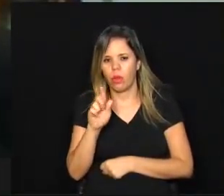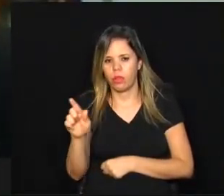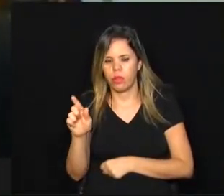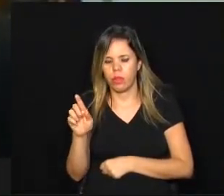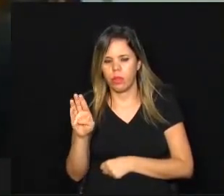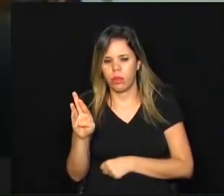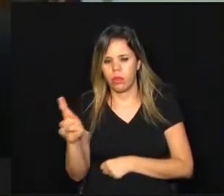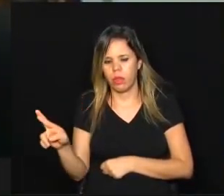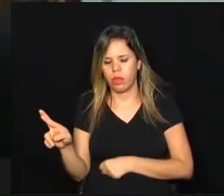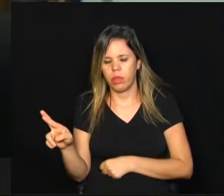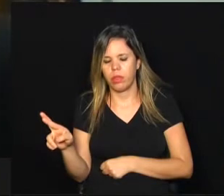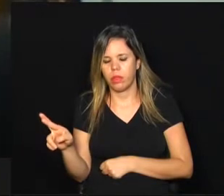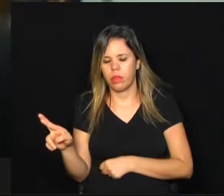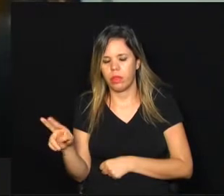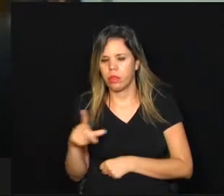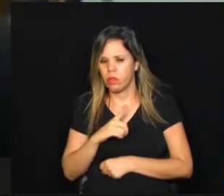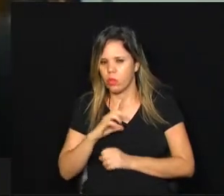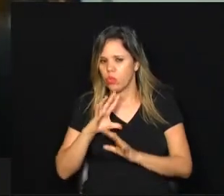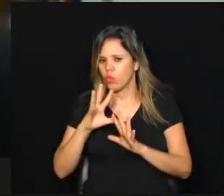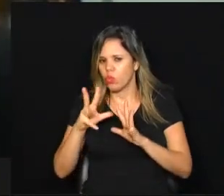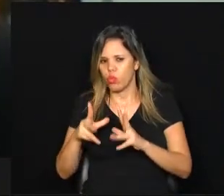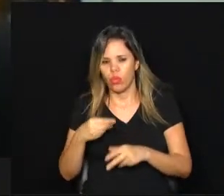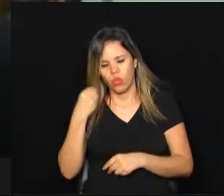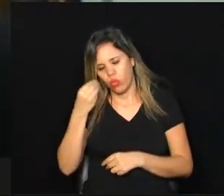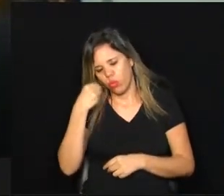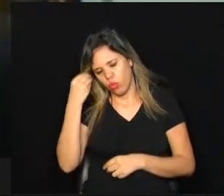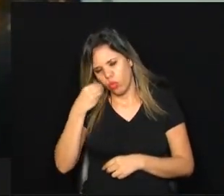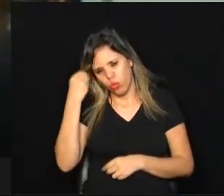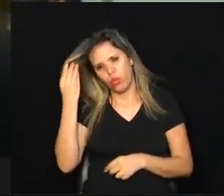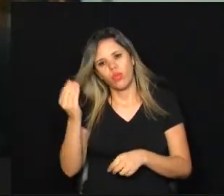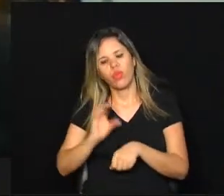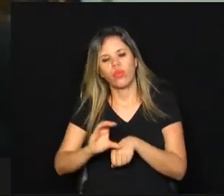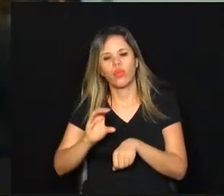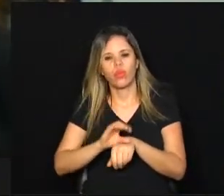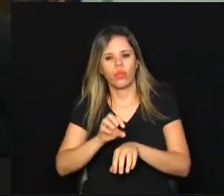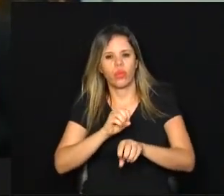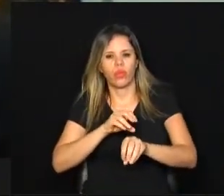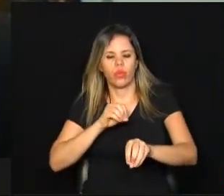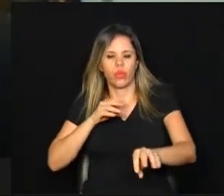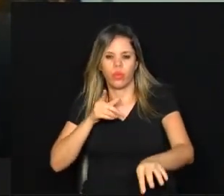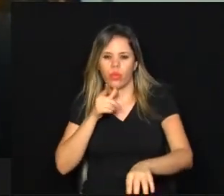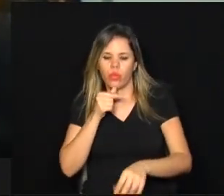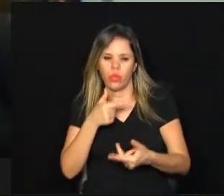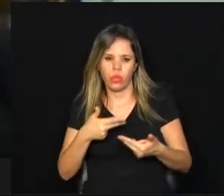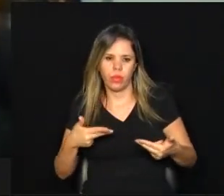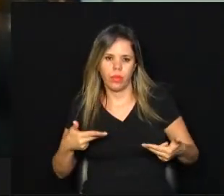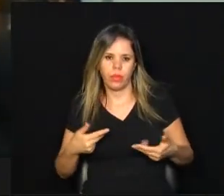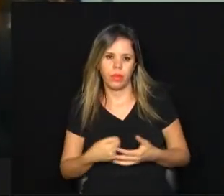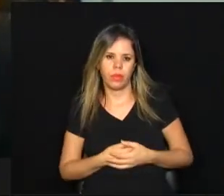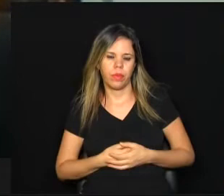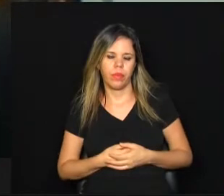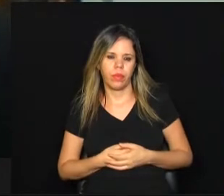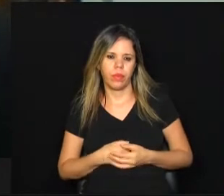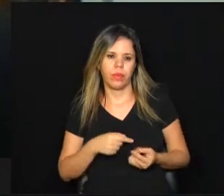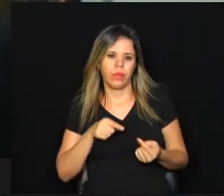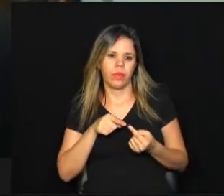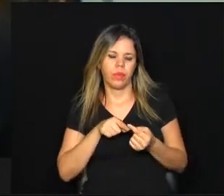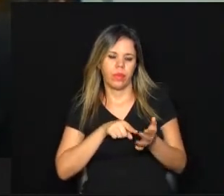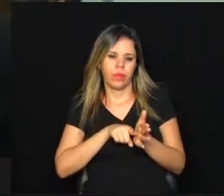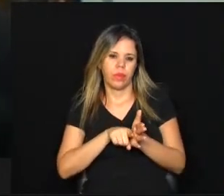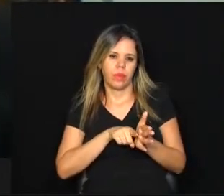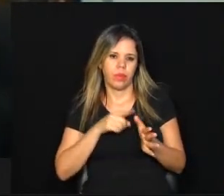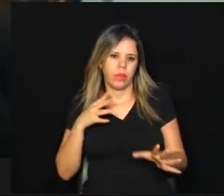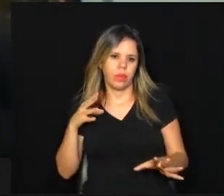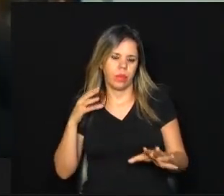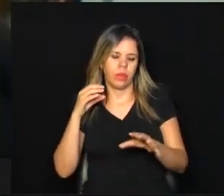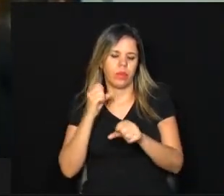www.agua.org.br, tem todas as experiências nossas de cursos EAD, de água e saneamento e de medidas que, se